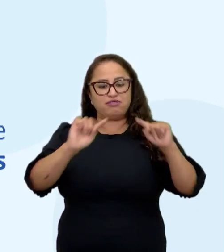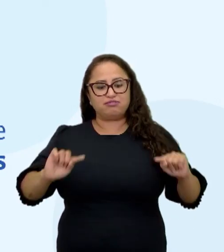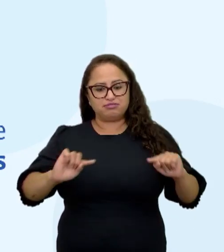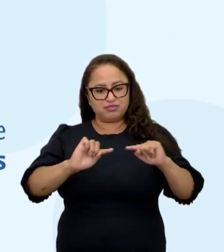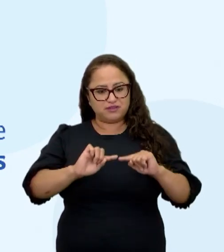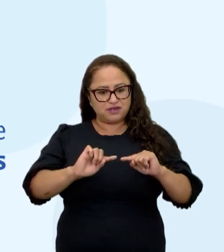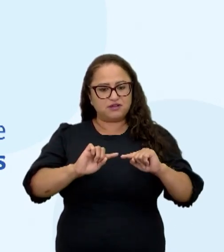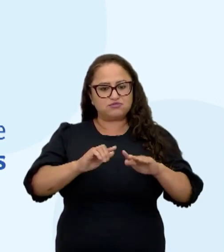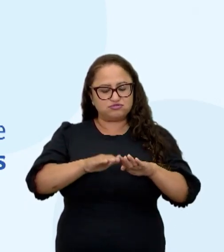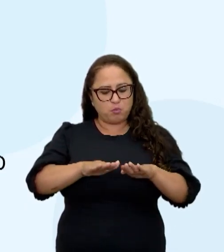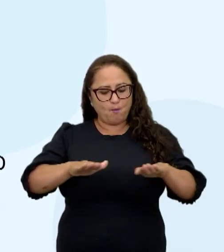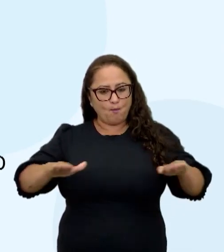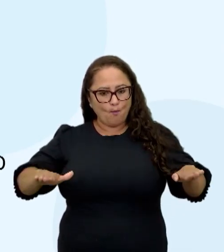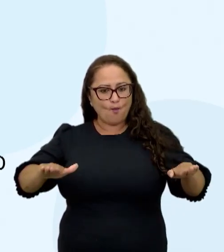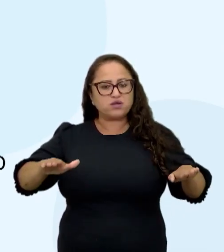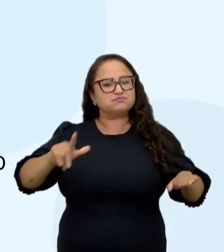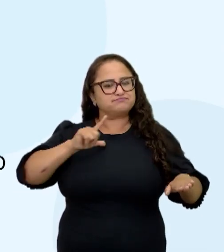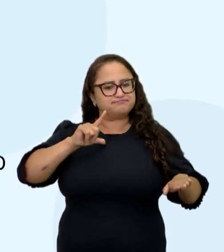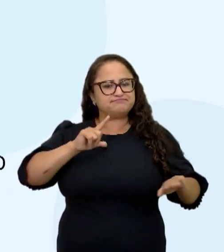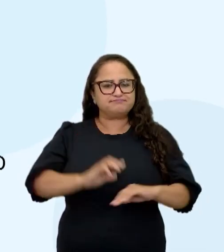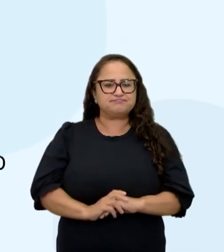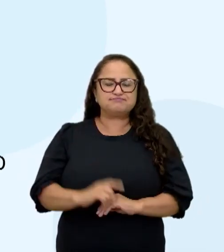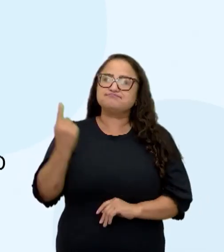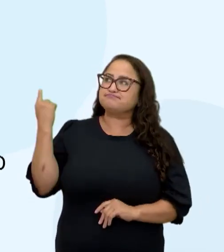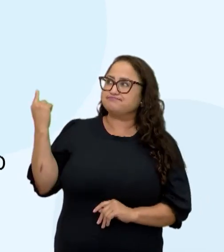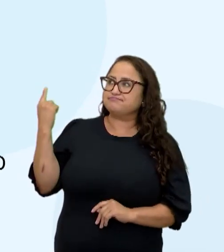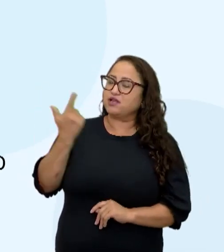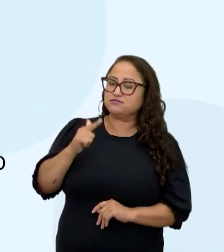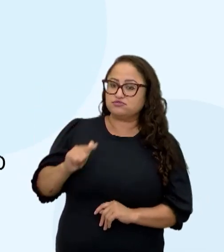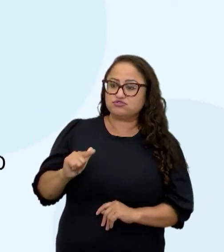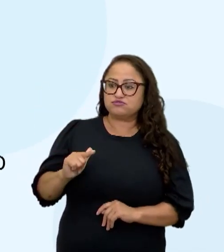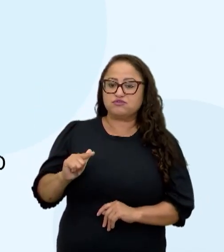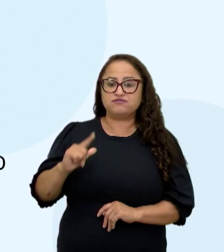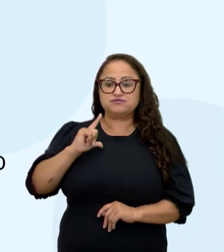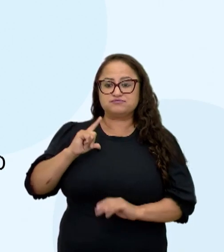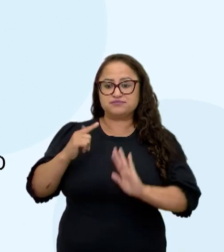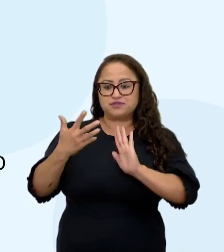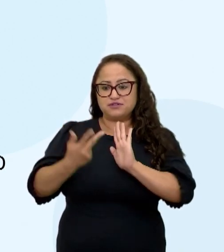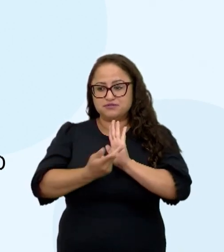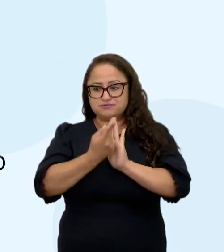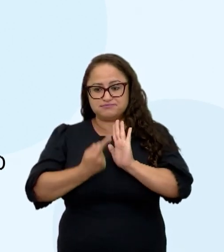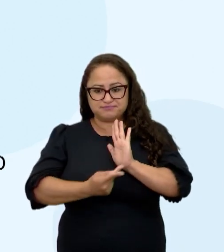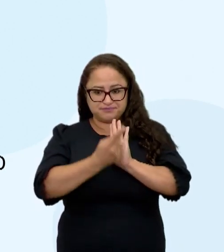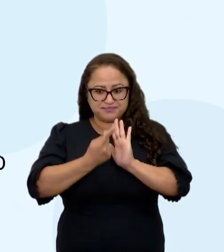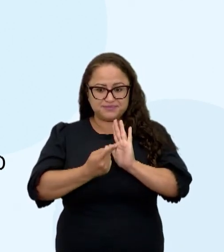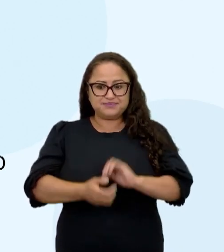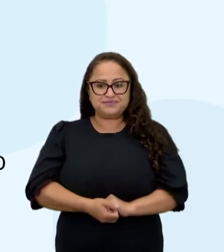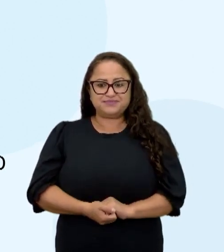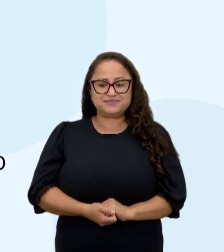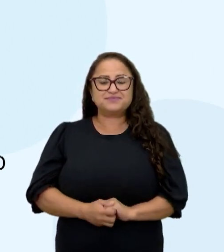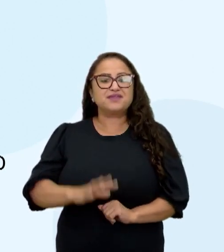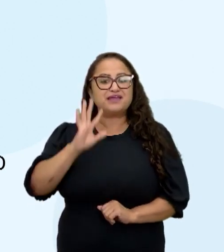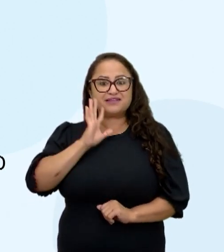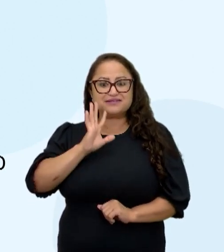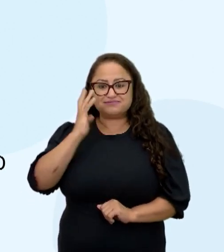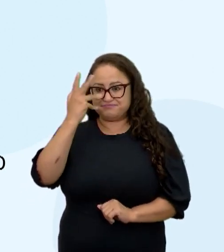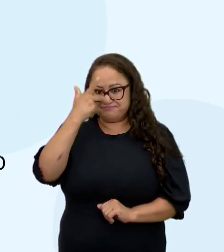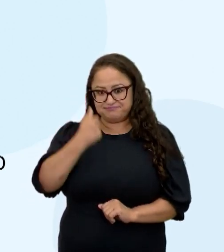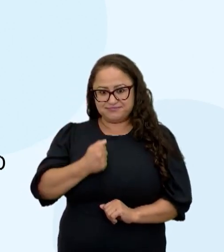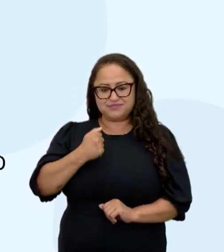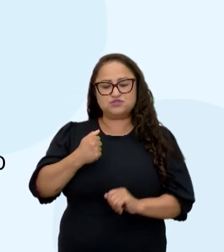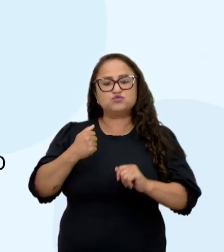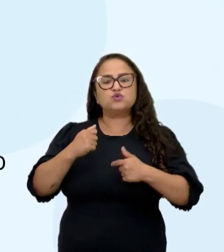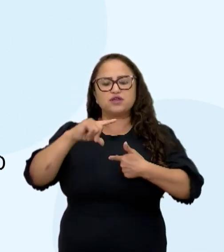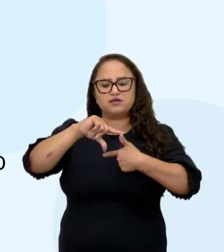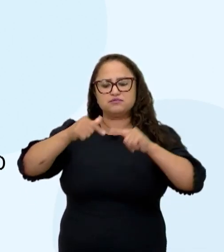bem? Agora é sua vez. Olha lá, temos uma figura. Olha que bonita essa pavimentação. São quadrados. Ah,